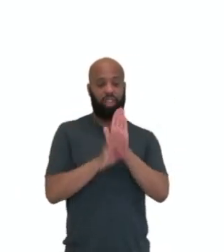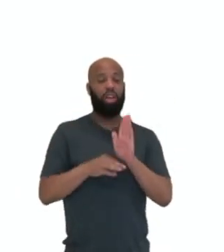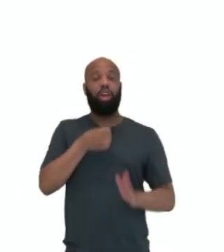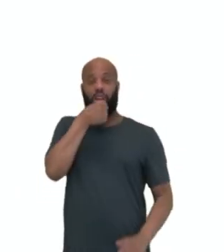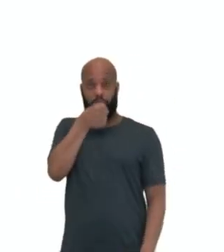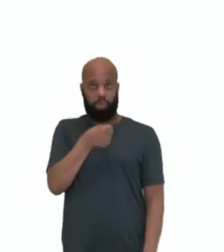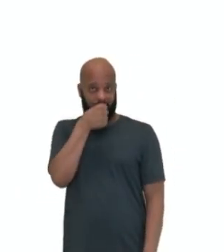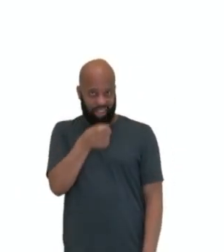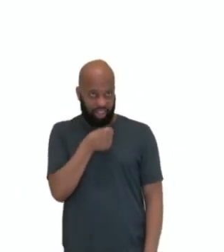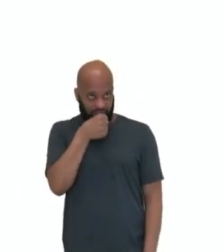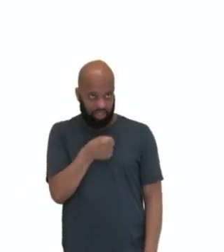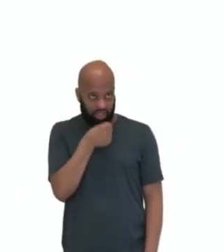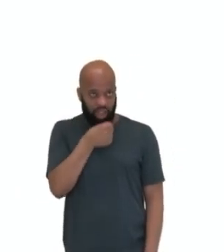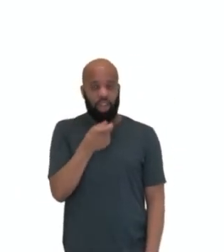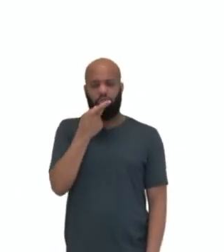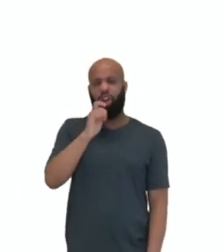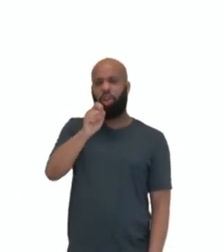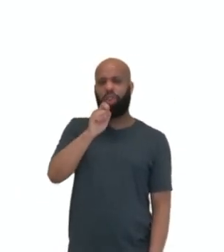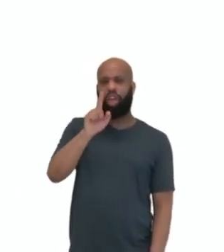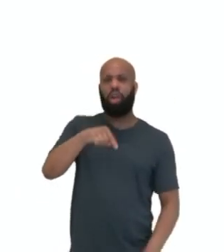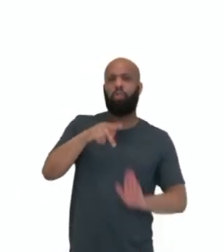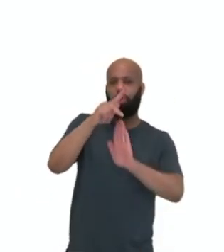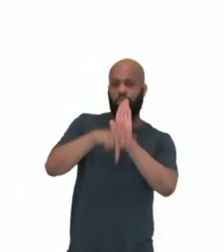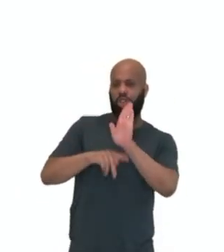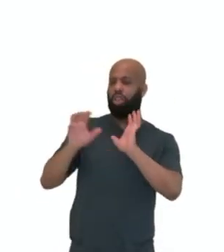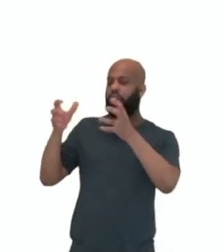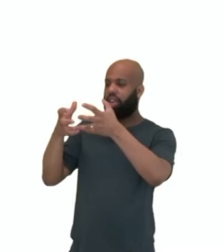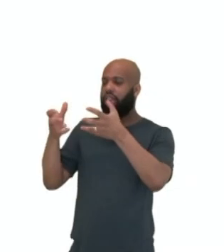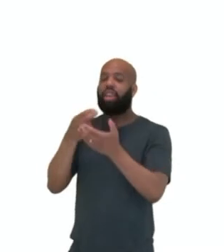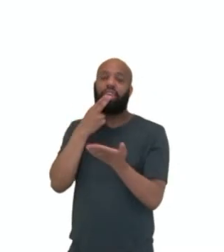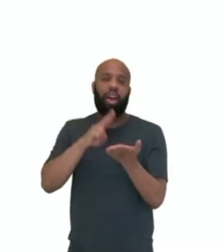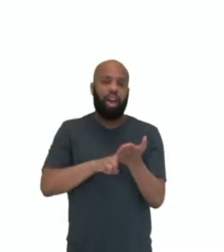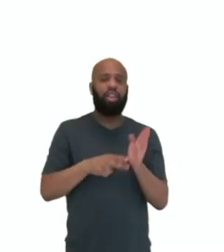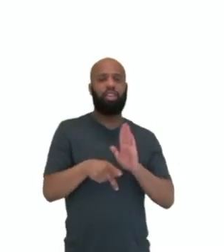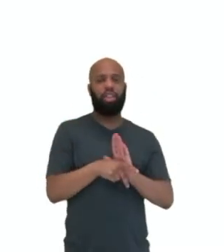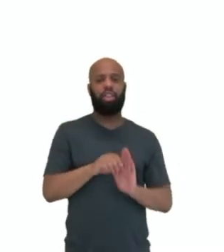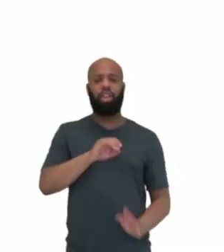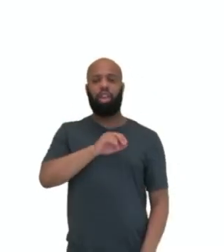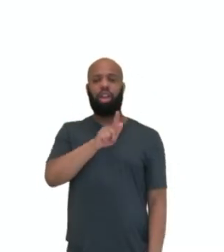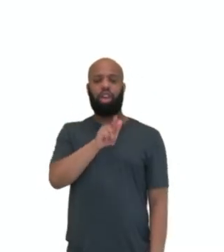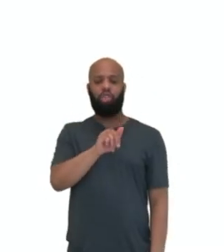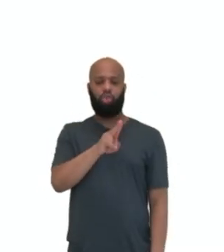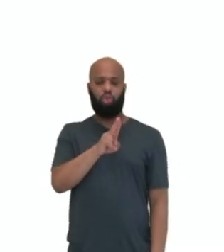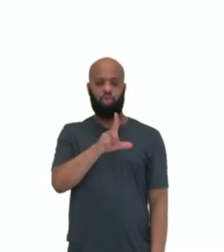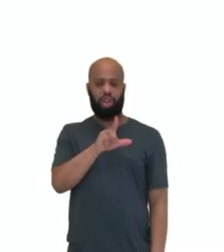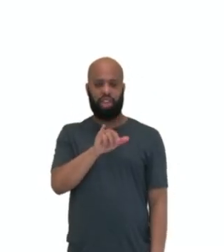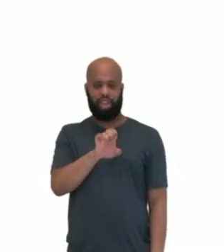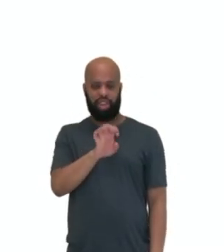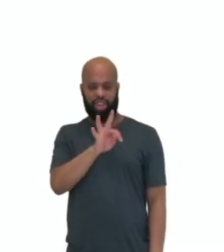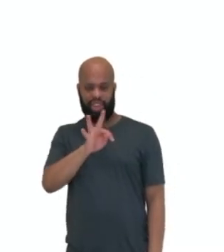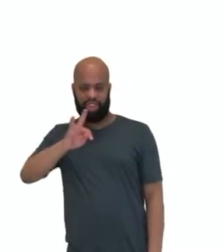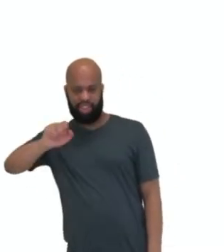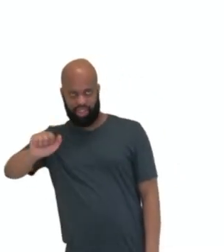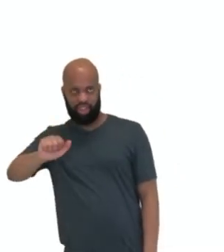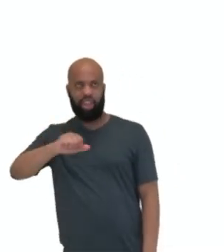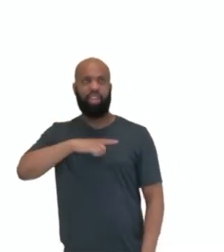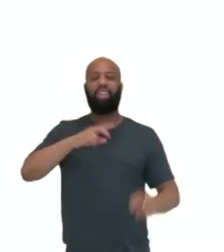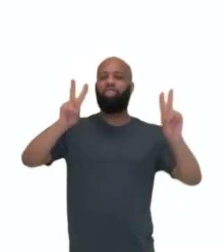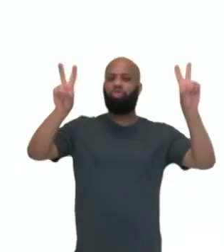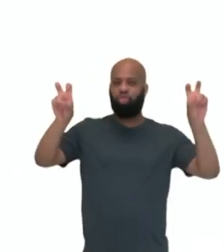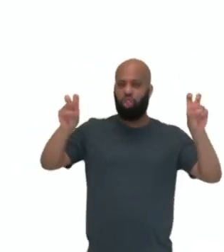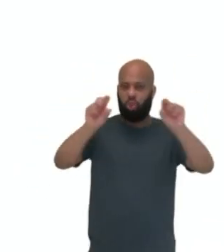reportagem. A reportagem fala de um projeto Cartas para Julieta. Título, linha fina e lide são